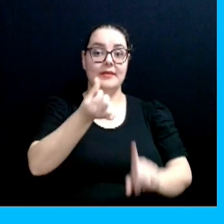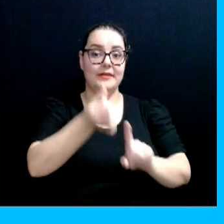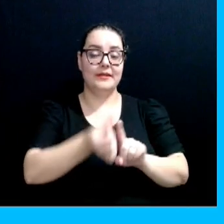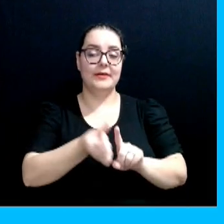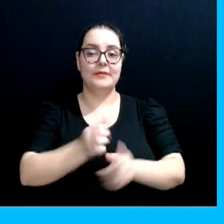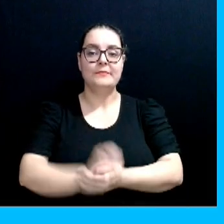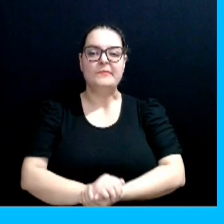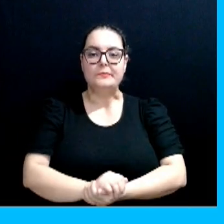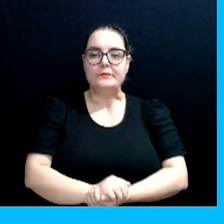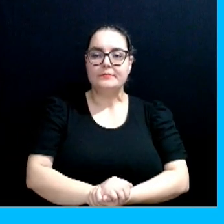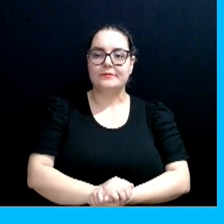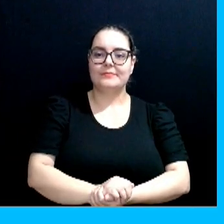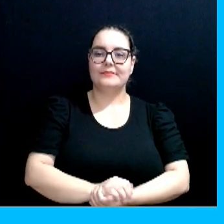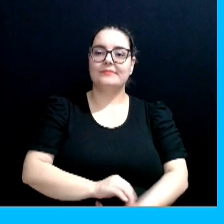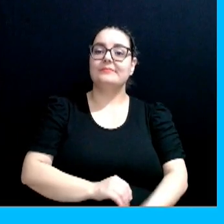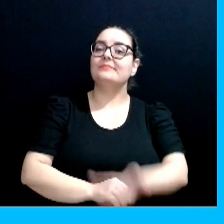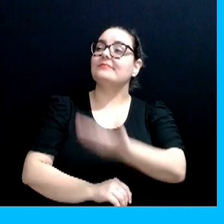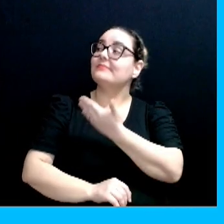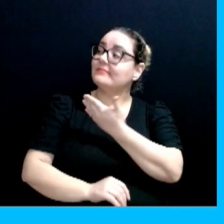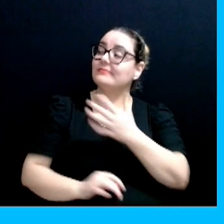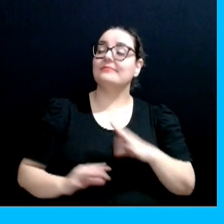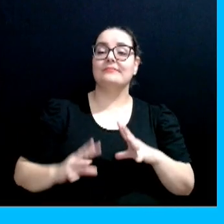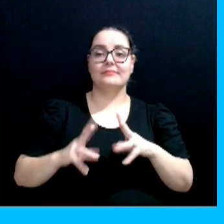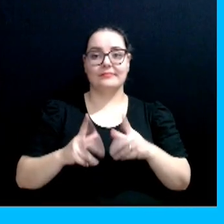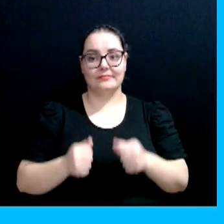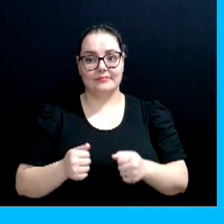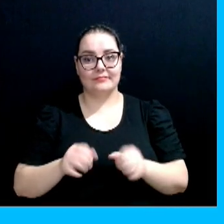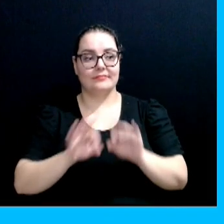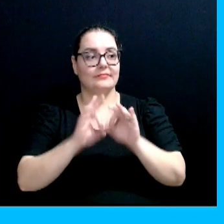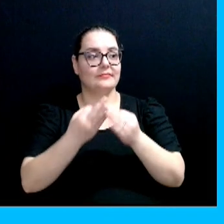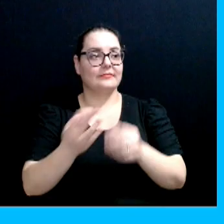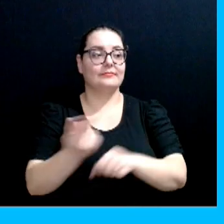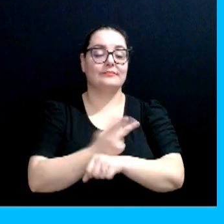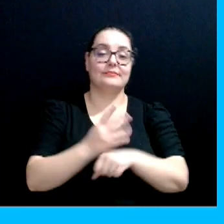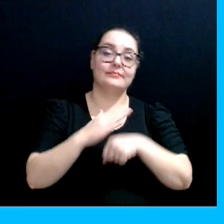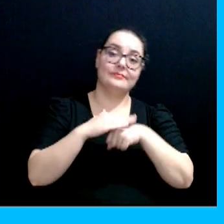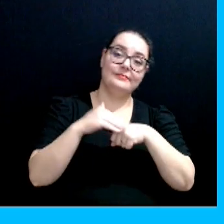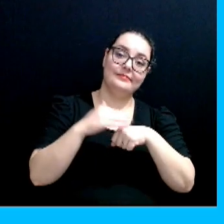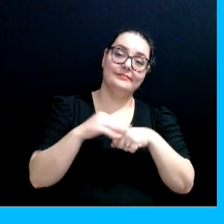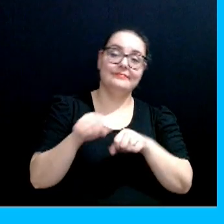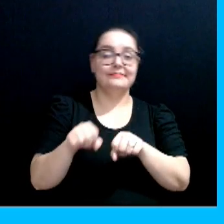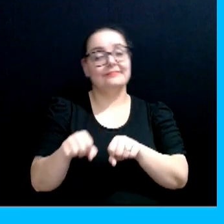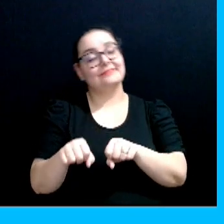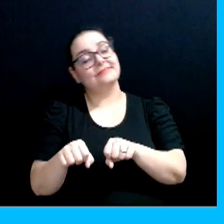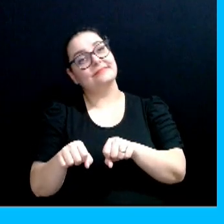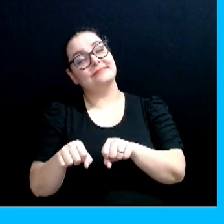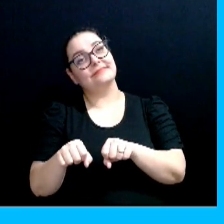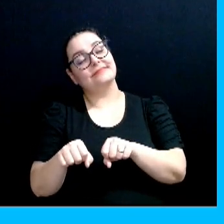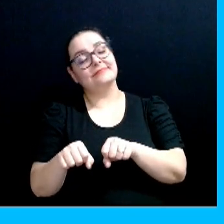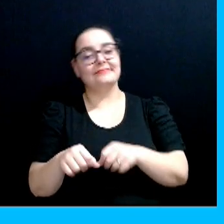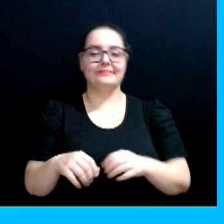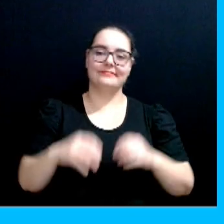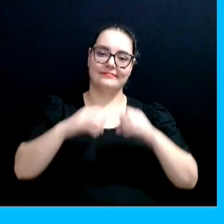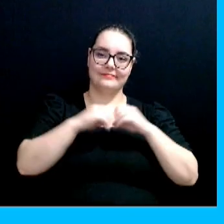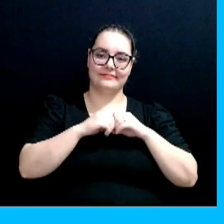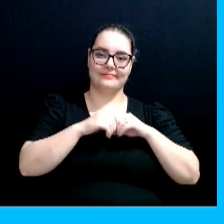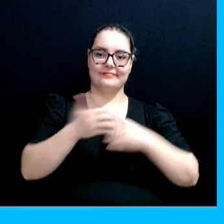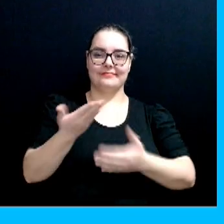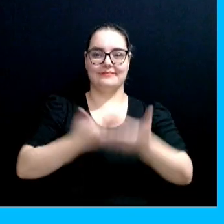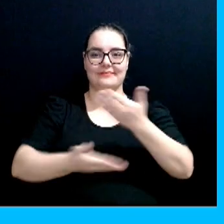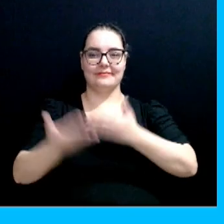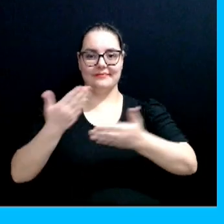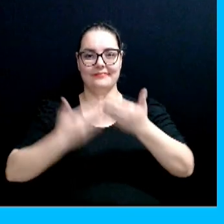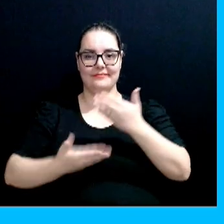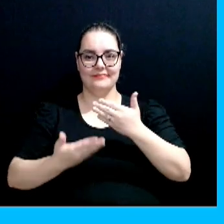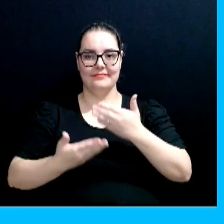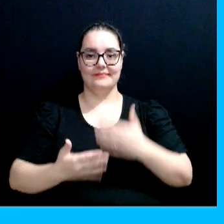reúne tudo que uma família procura: carinho, doçura e muito amor para compartilhar. Ela sonha com